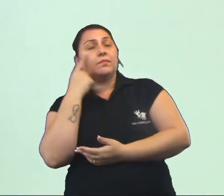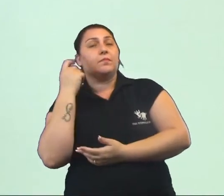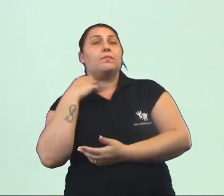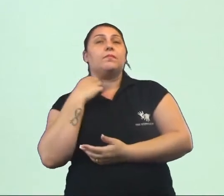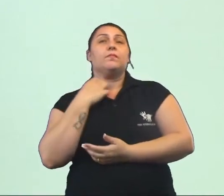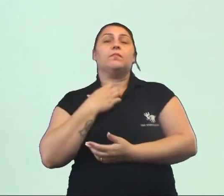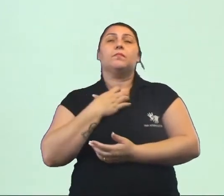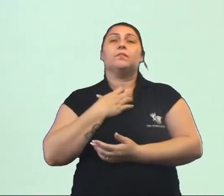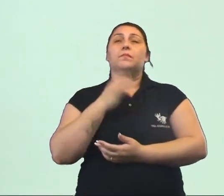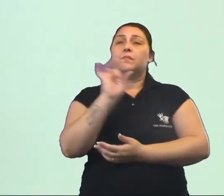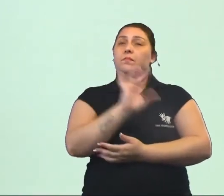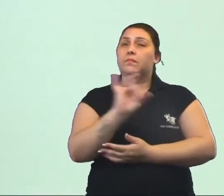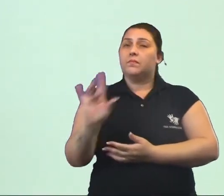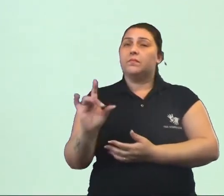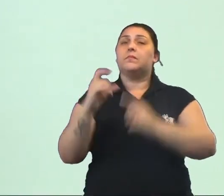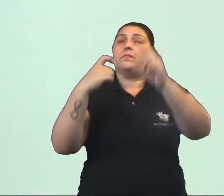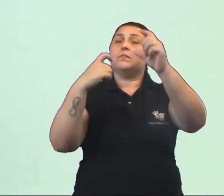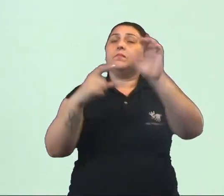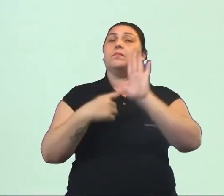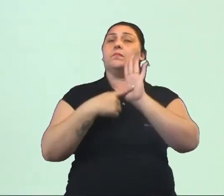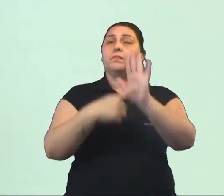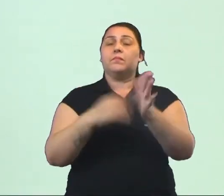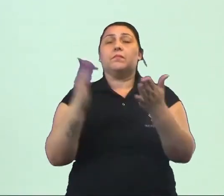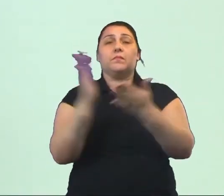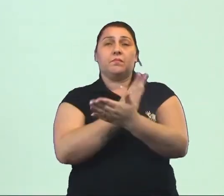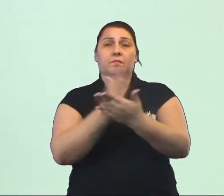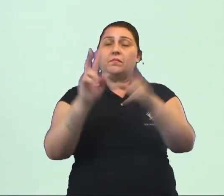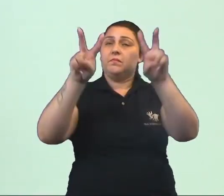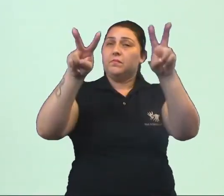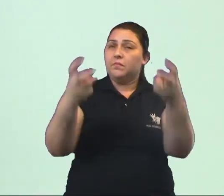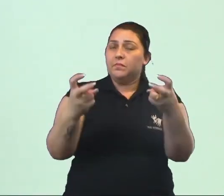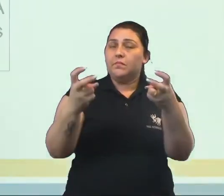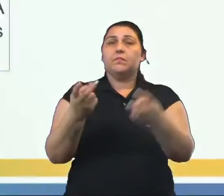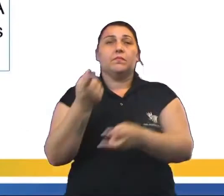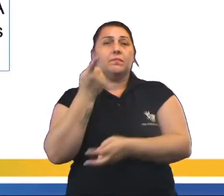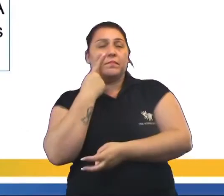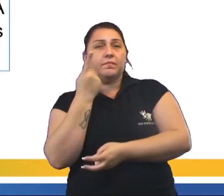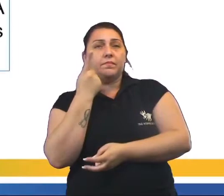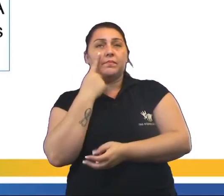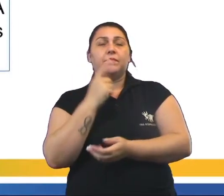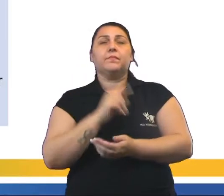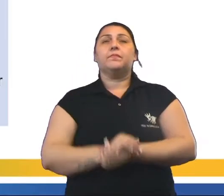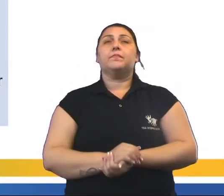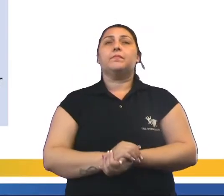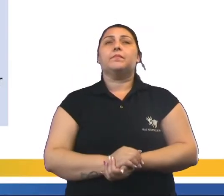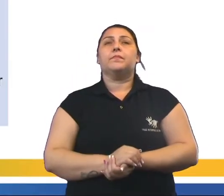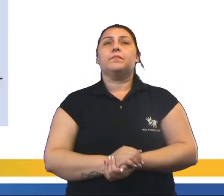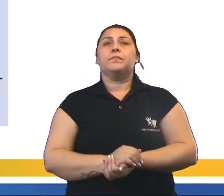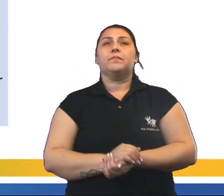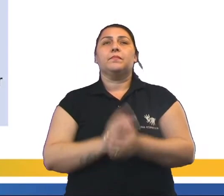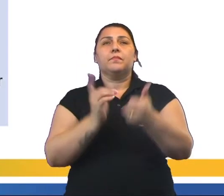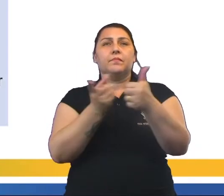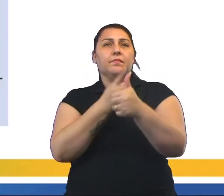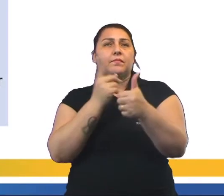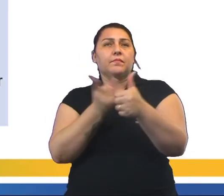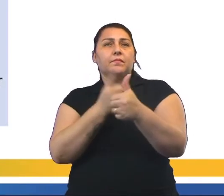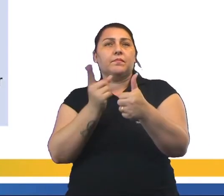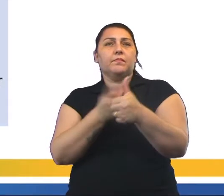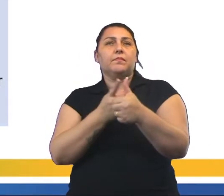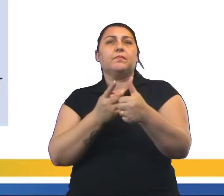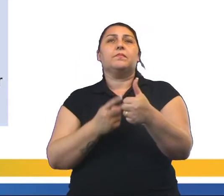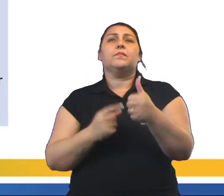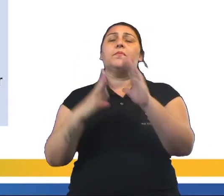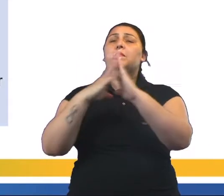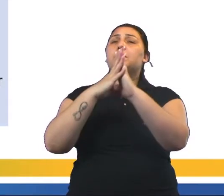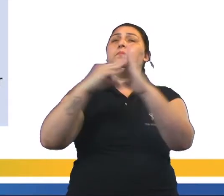observar que cada parte abordou determinado assunto. Vamos lá? Olhem só. Parte 1,